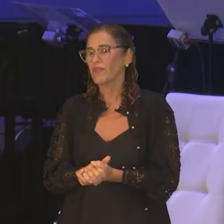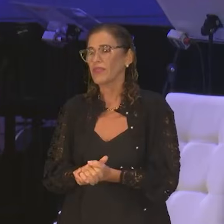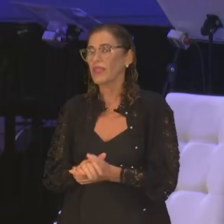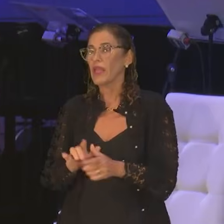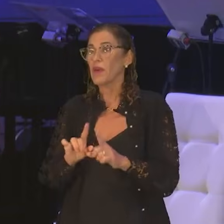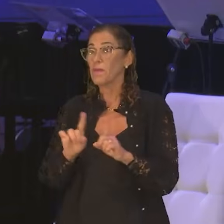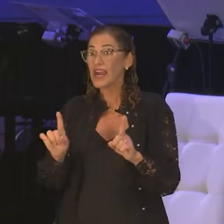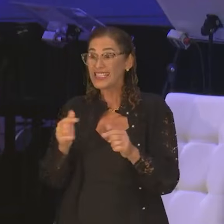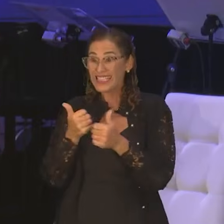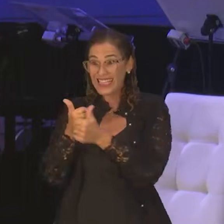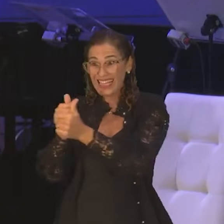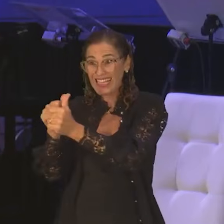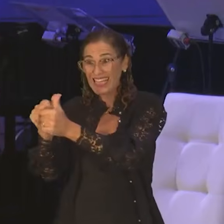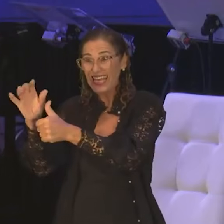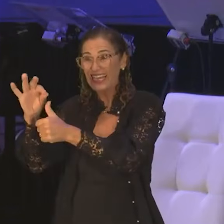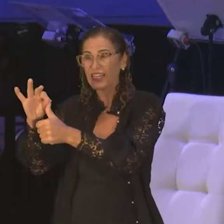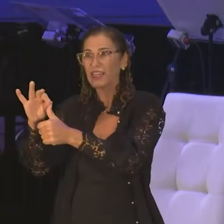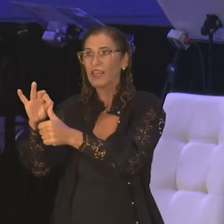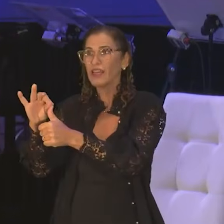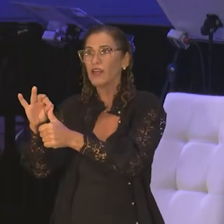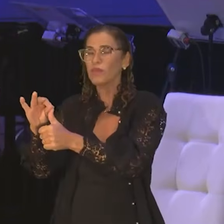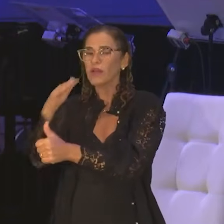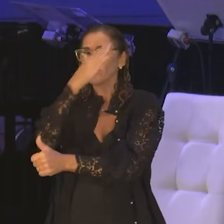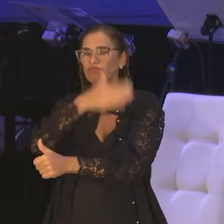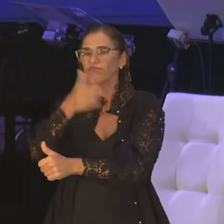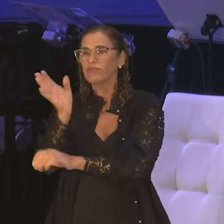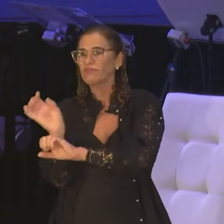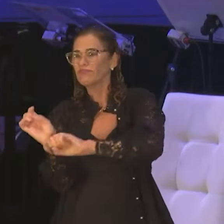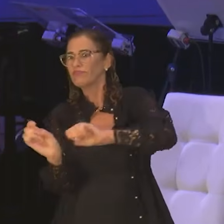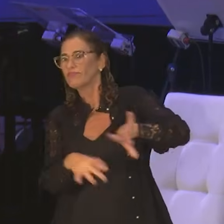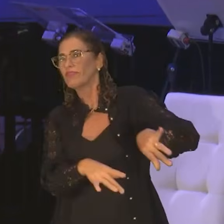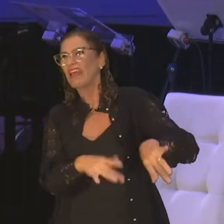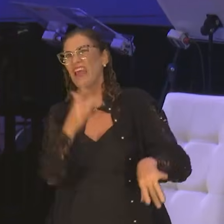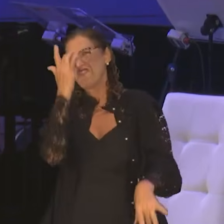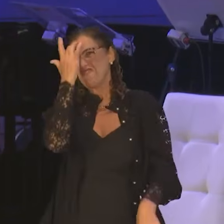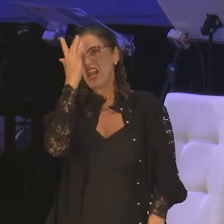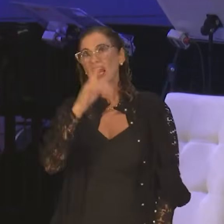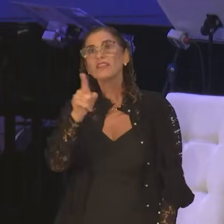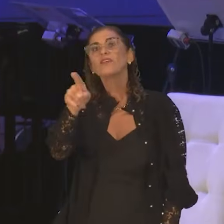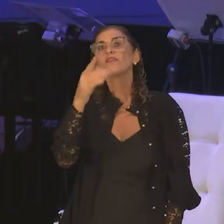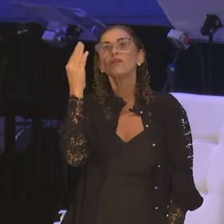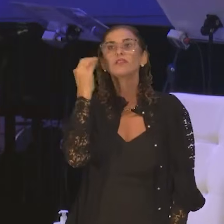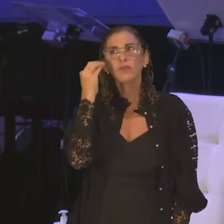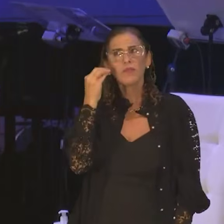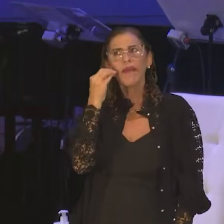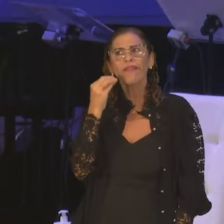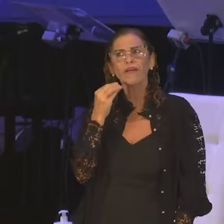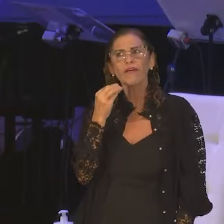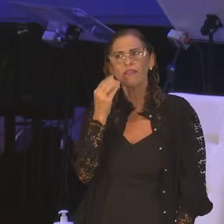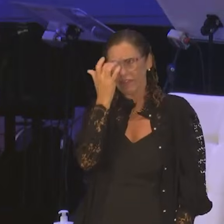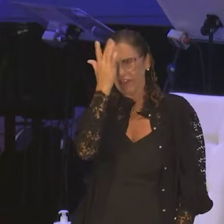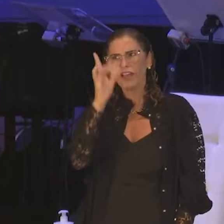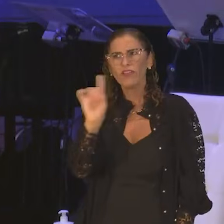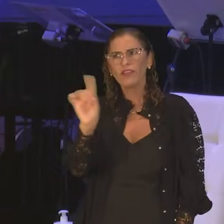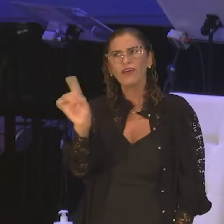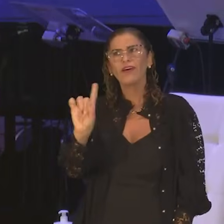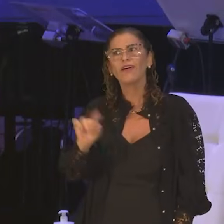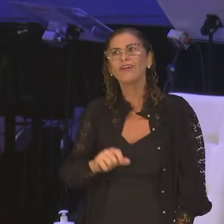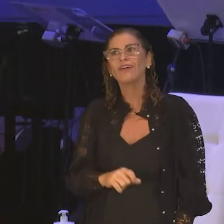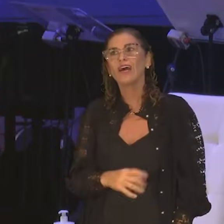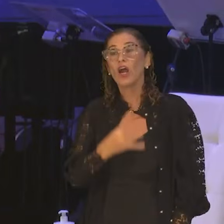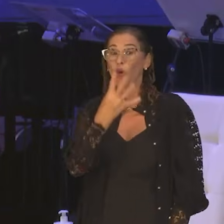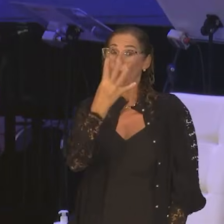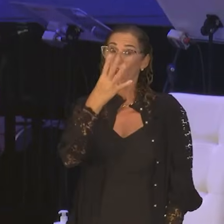Mas para seguir a Cristo eu tinha que negar tudo isso. E vem me dizer, é fácil. Vai provar, vamos ver. Vai lá, tenha